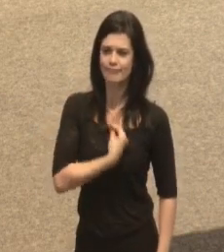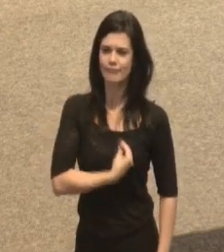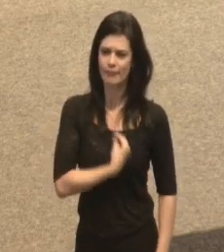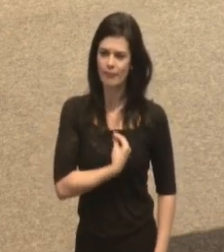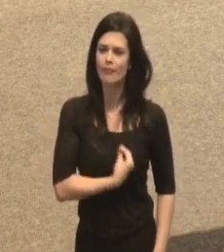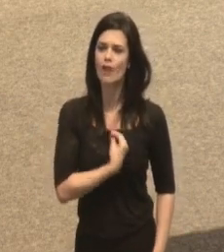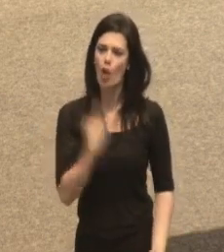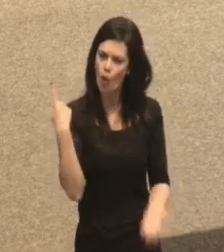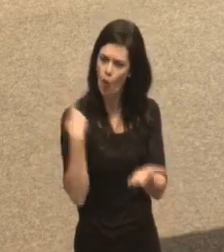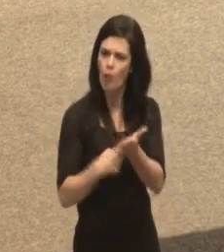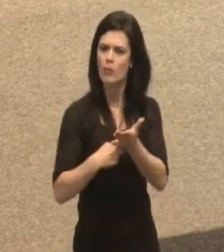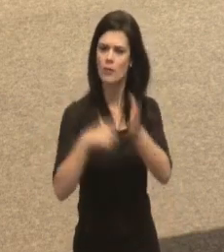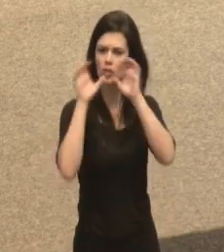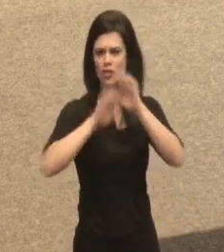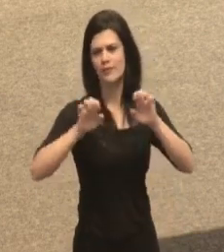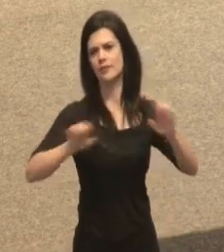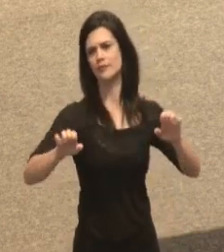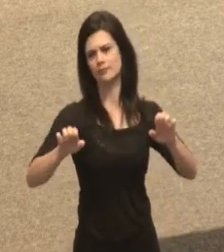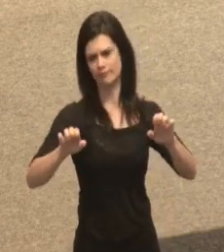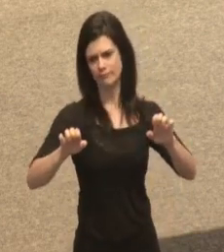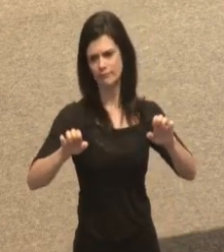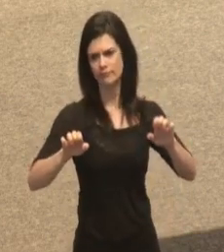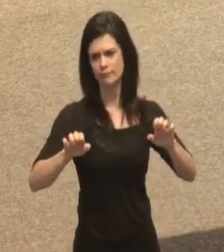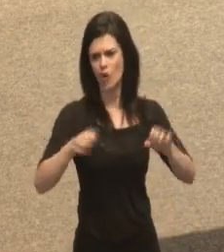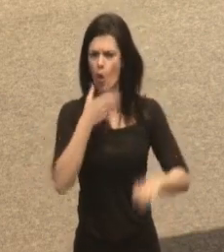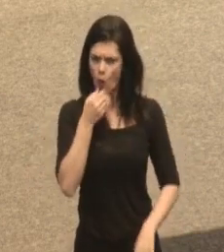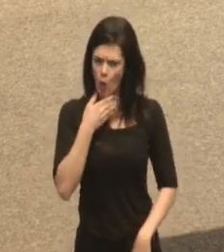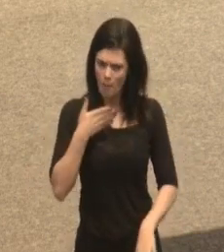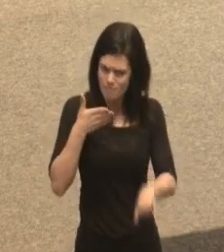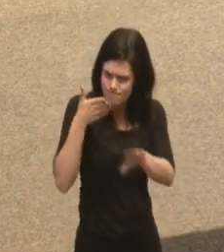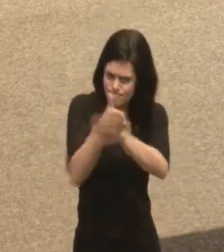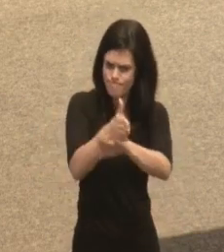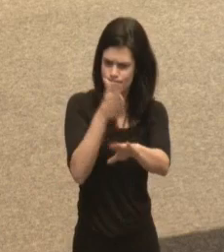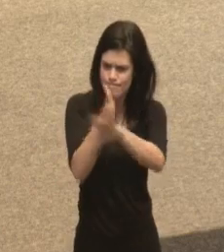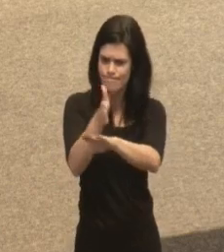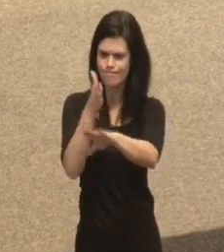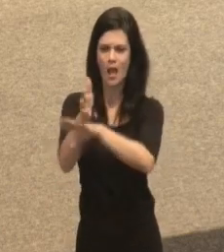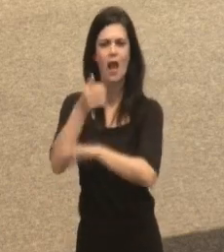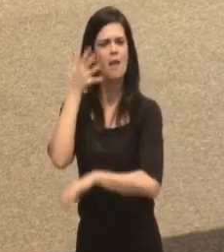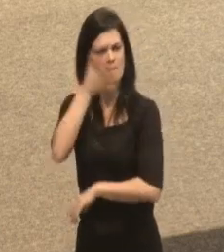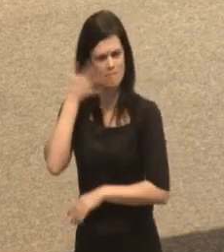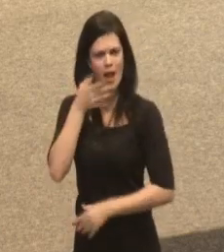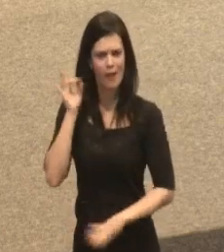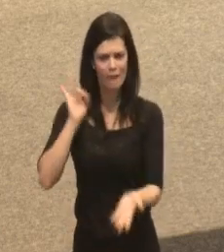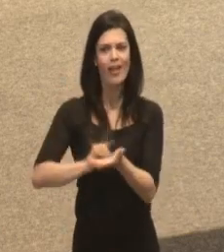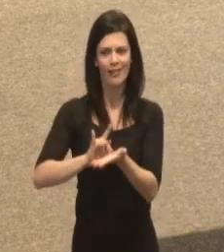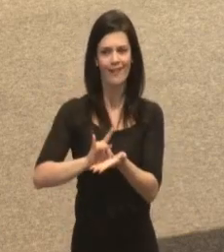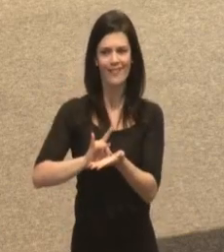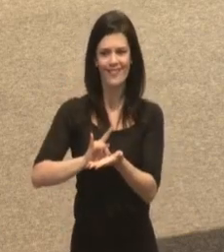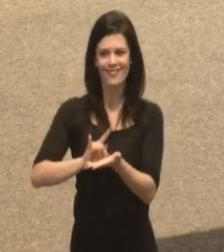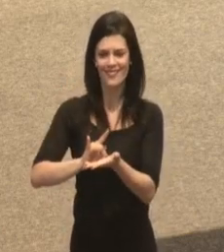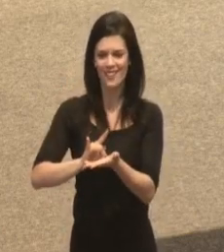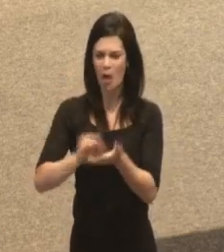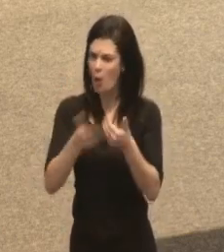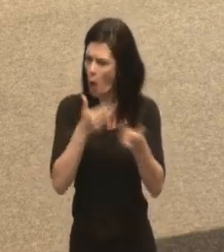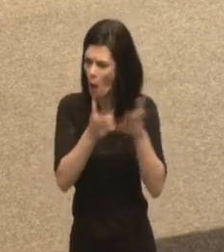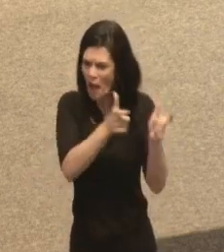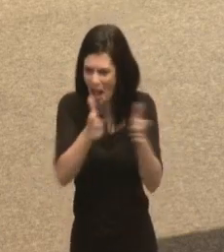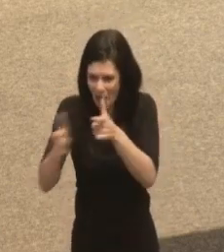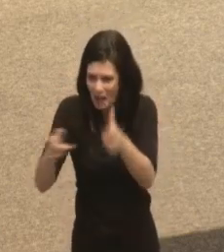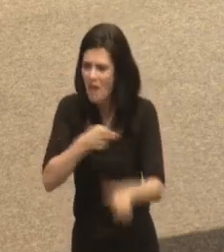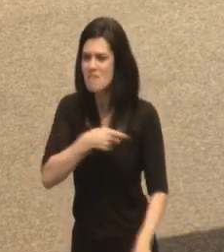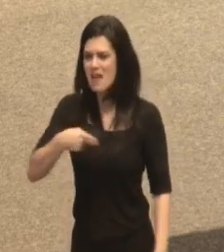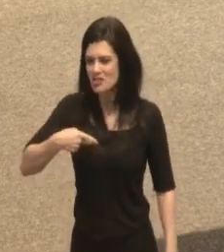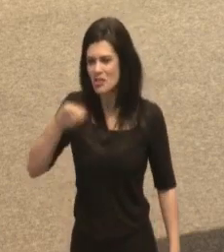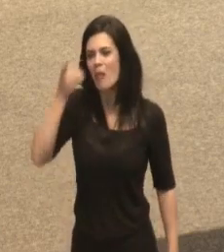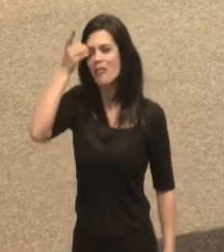com a proclamação do Evangelho, homem que vai para a linha de frente, homem que prega o Evangelho em todos os lugares, em